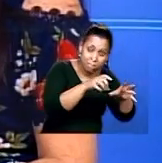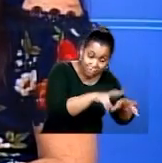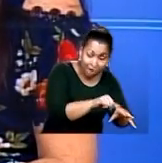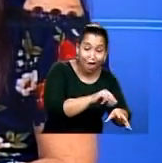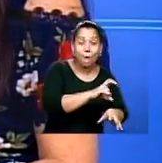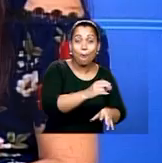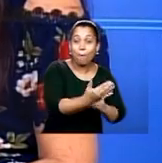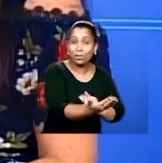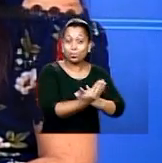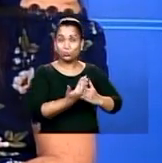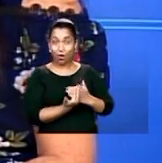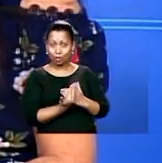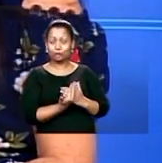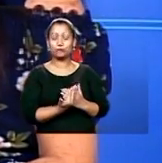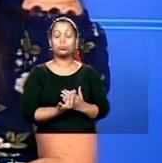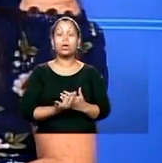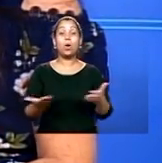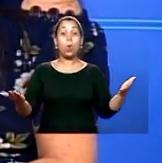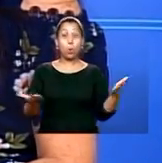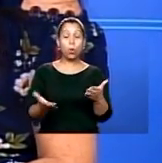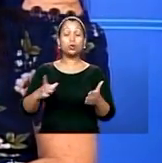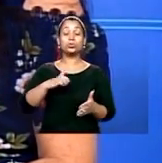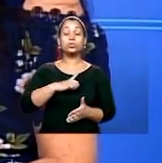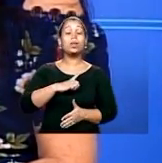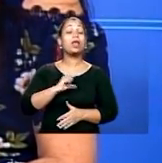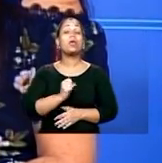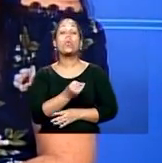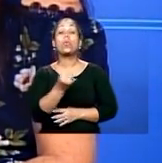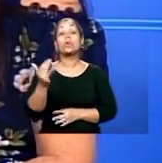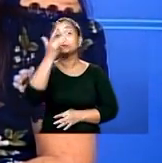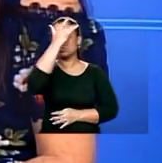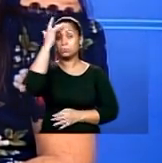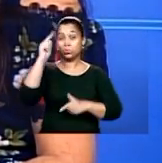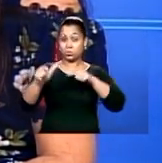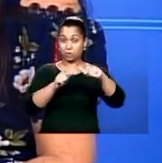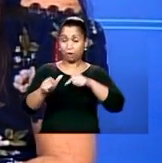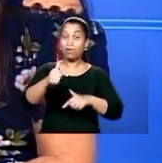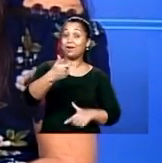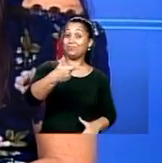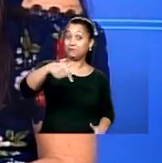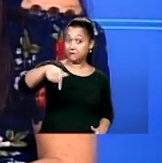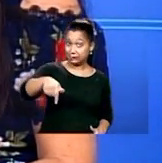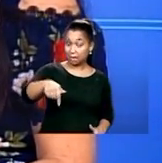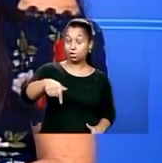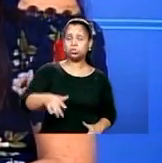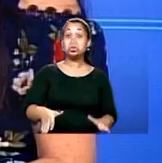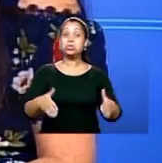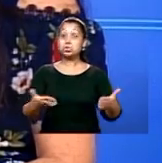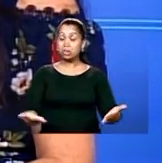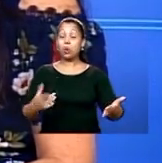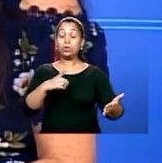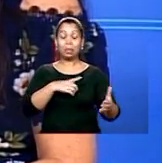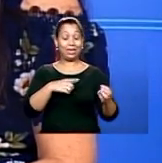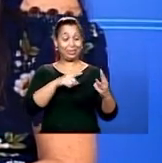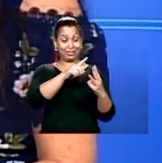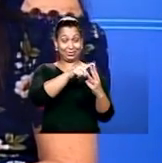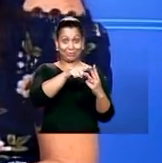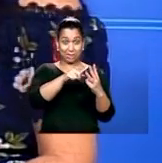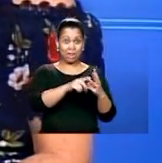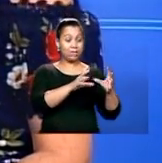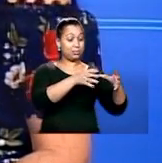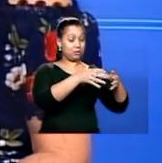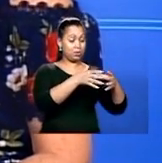hoje tem em torno de 27 pessoas trabalhando lá e nós temos 3 equipes, né,